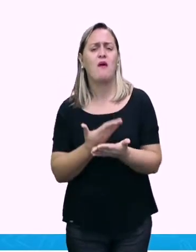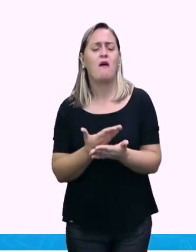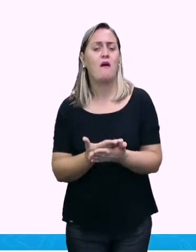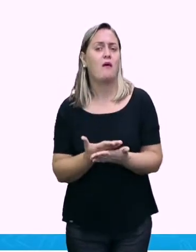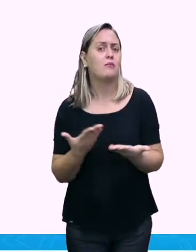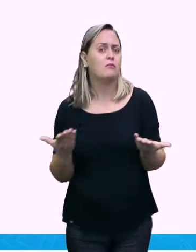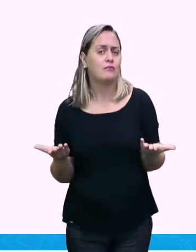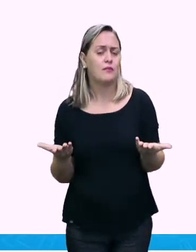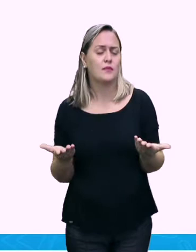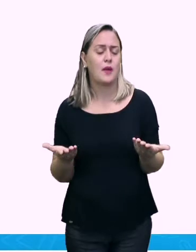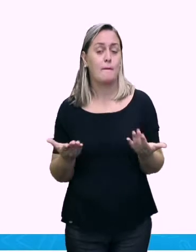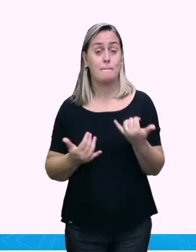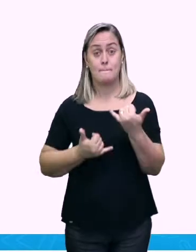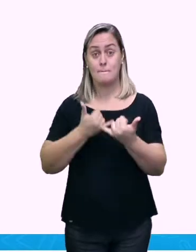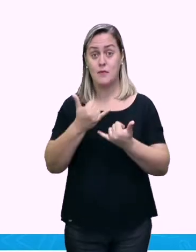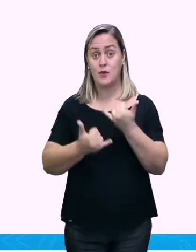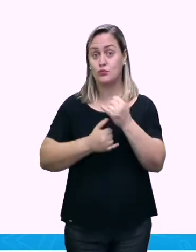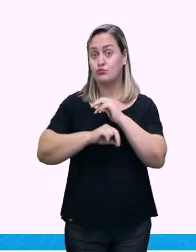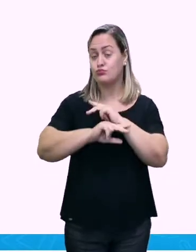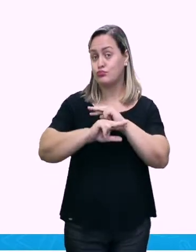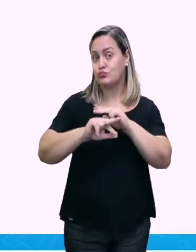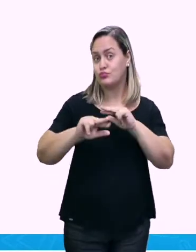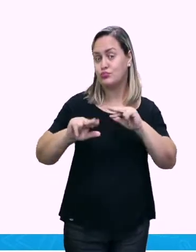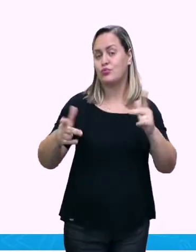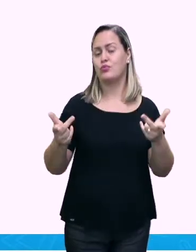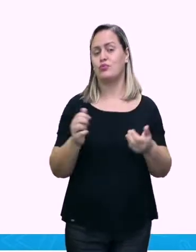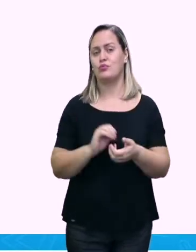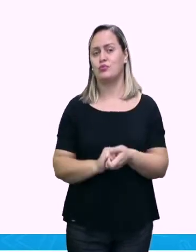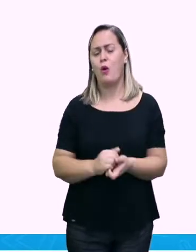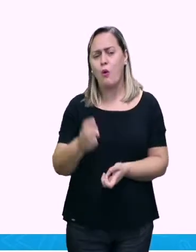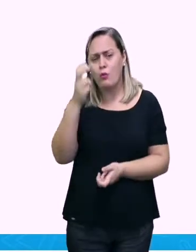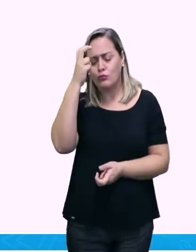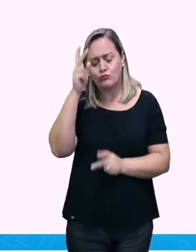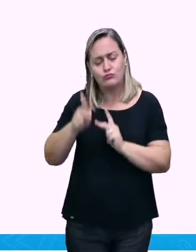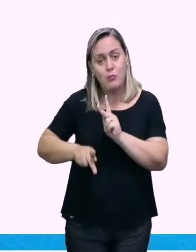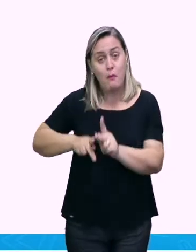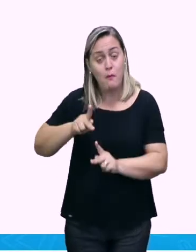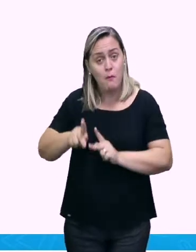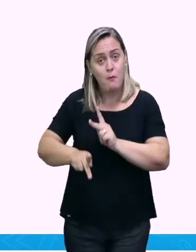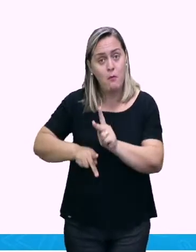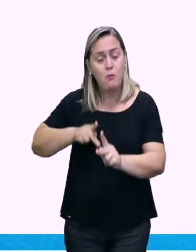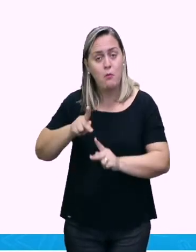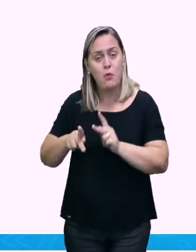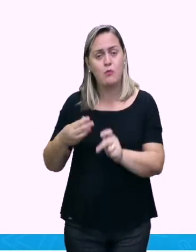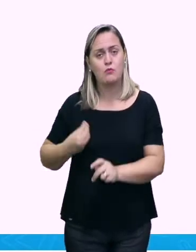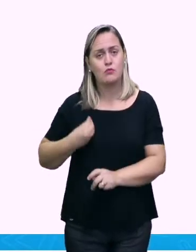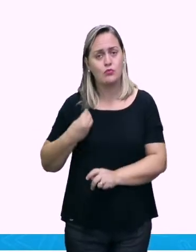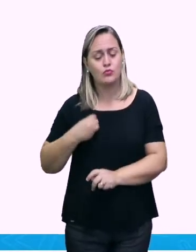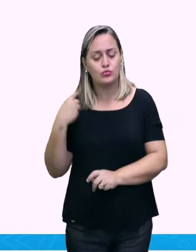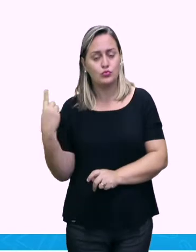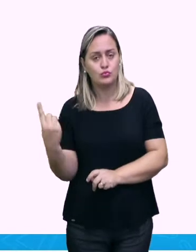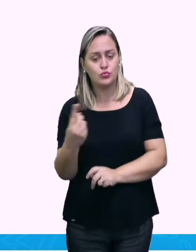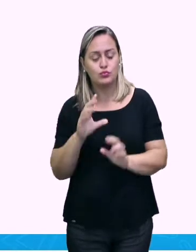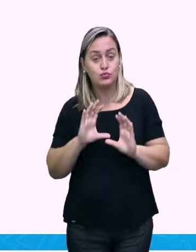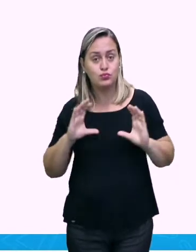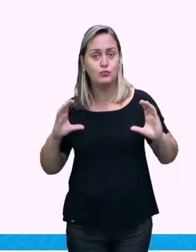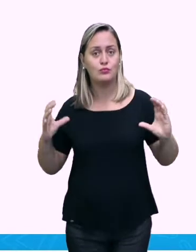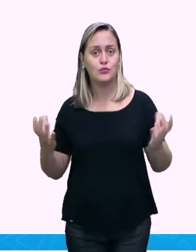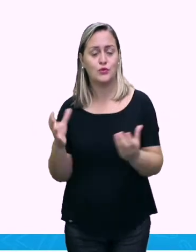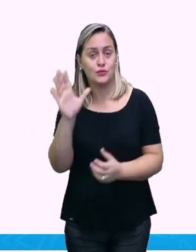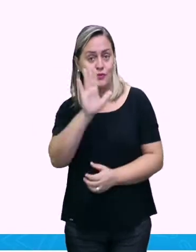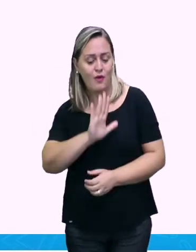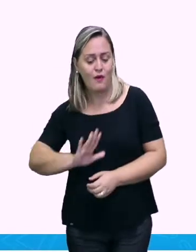hoje, brincadeiras e jogos da cultura popular presentes no contexto comunitário e